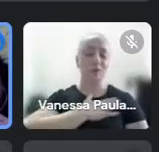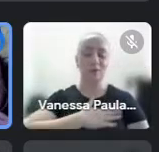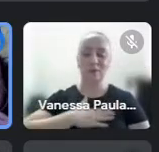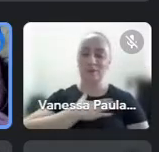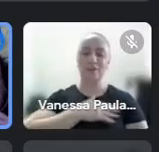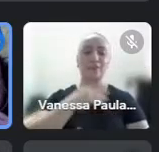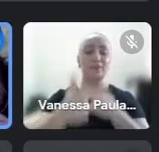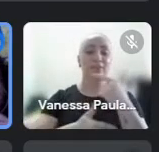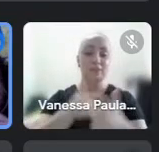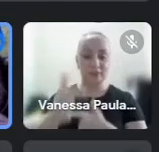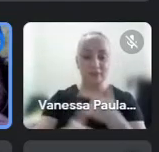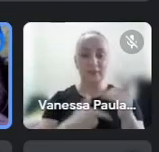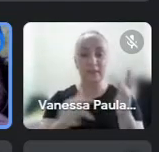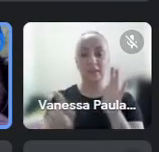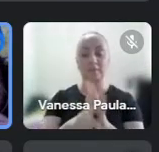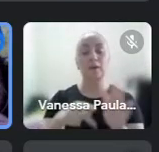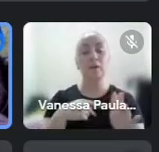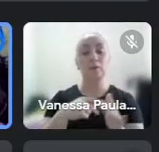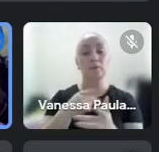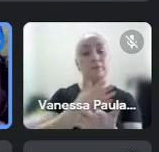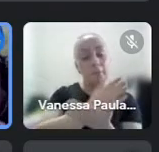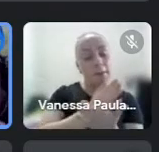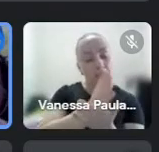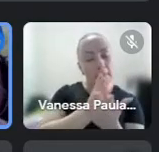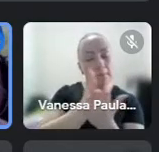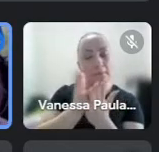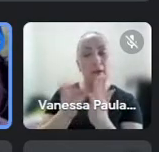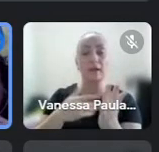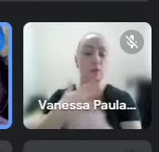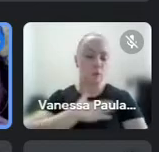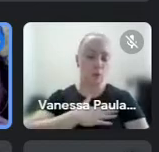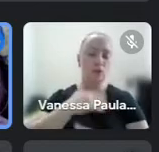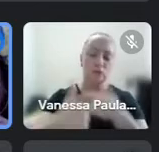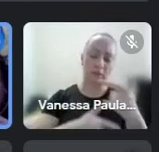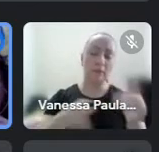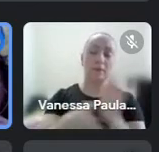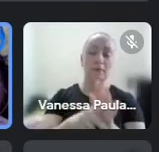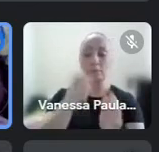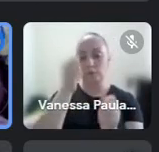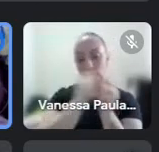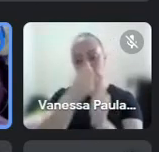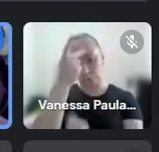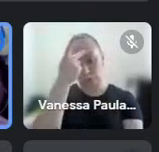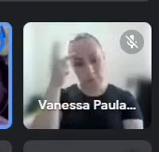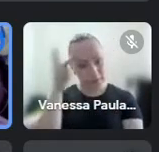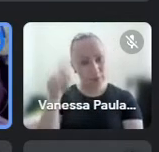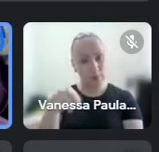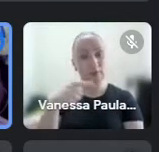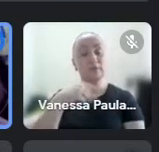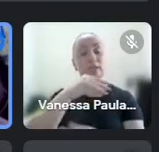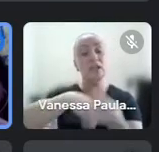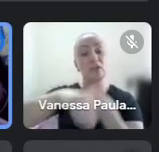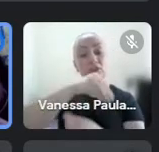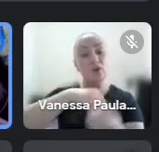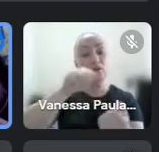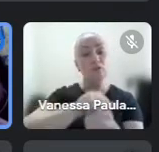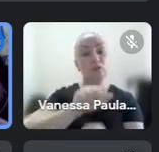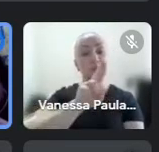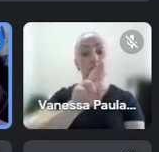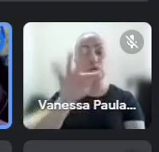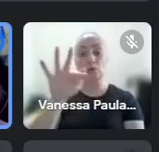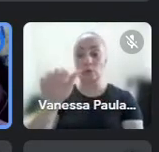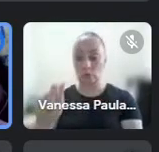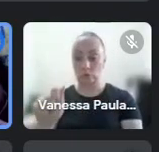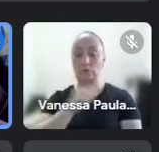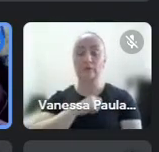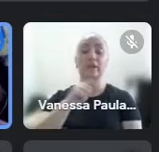na interinstitucionalidade, eu gosto de trabalhar com as pessoas. Então, o projeto ele envolve, dentro da UFRA, o Laboratório de Análise